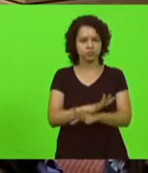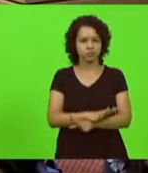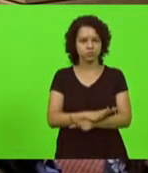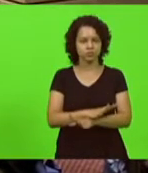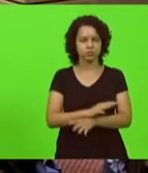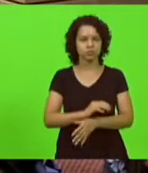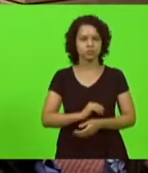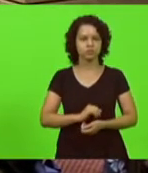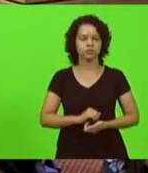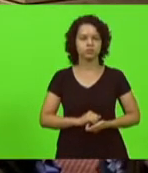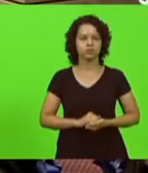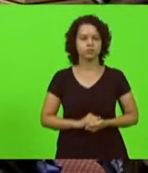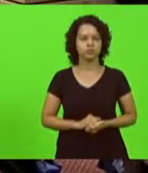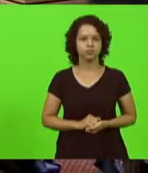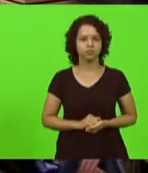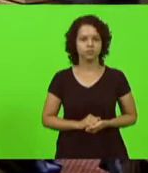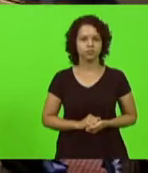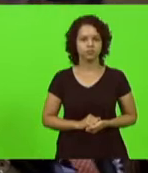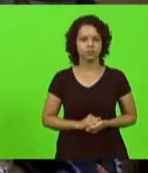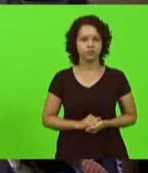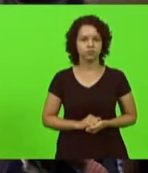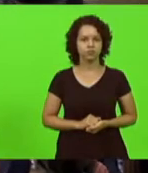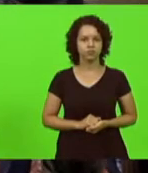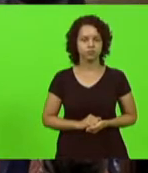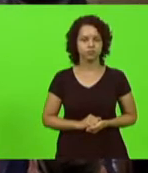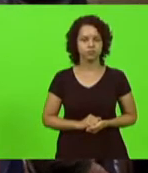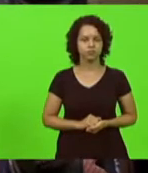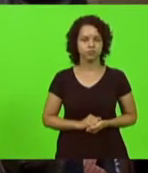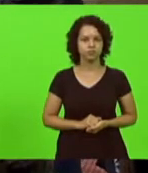Constituída a mesa,